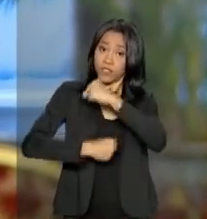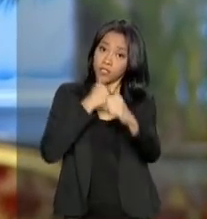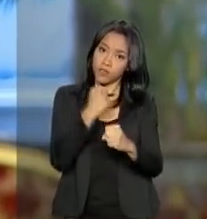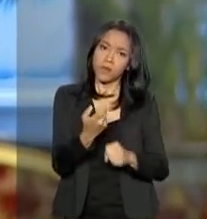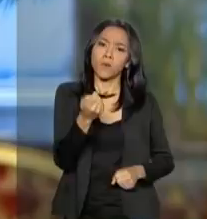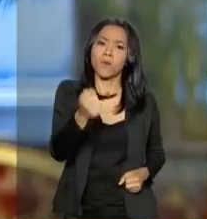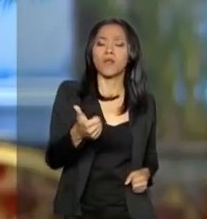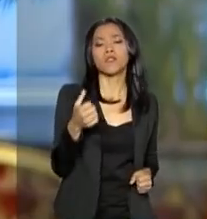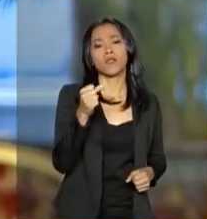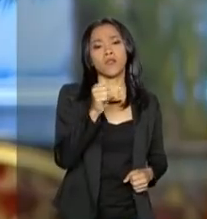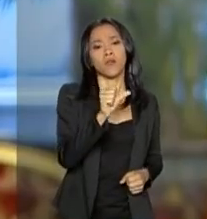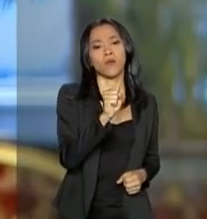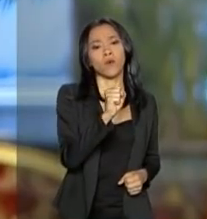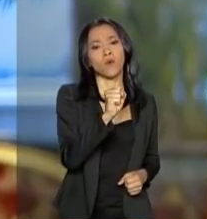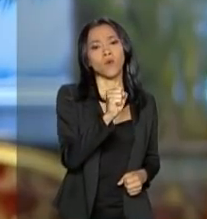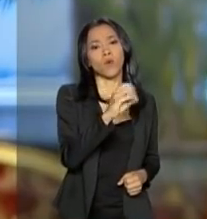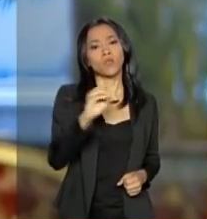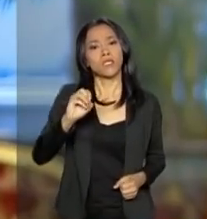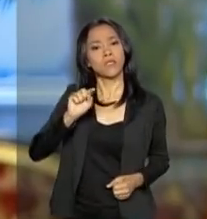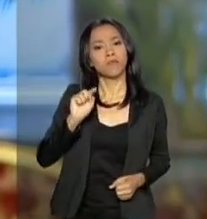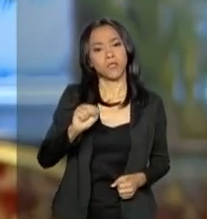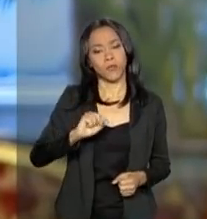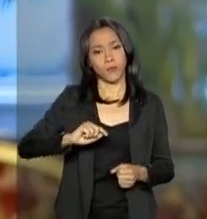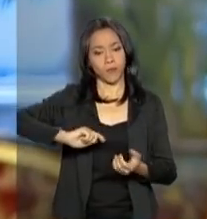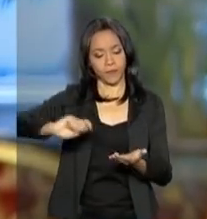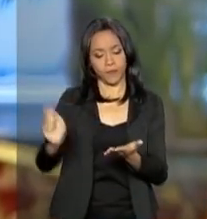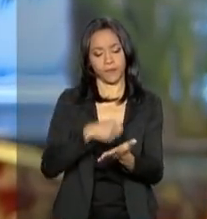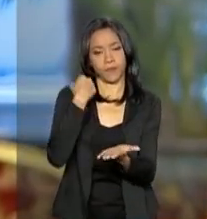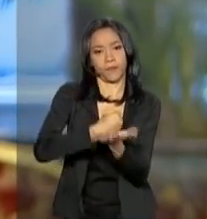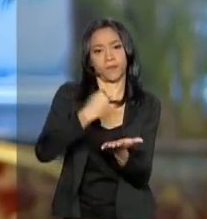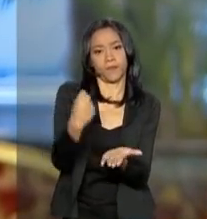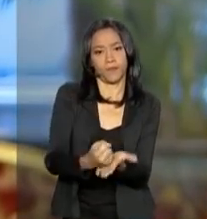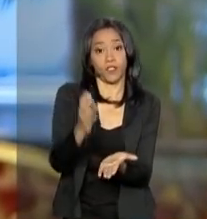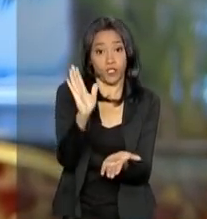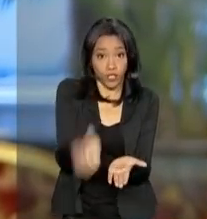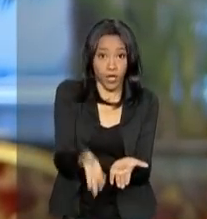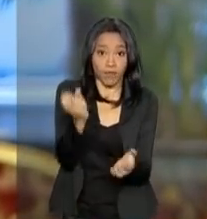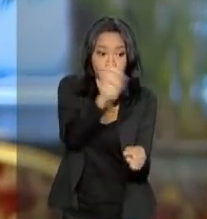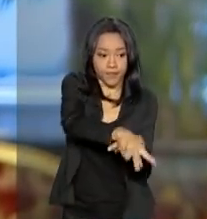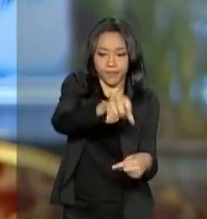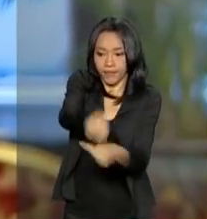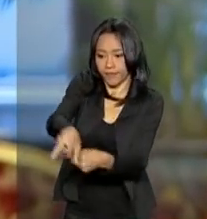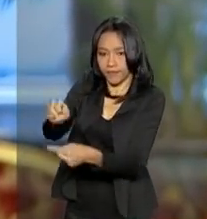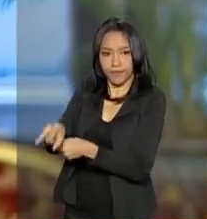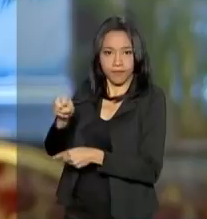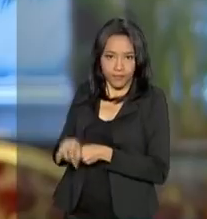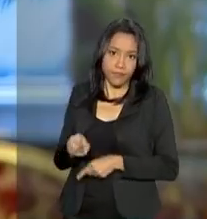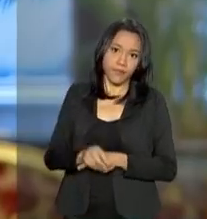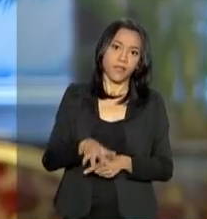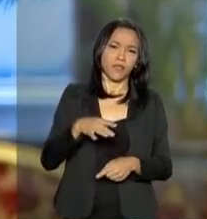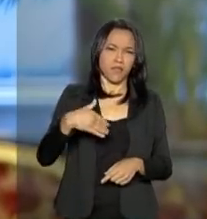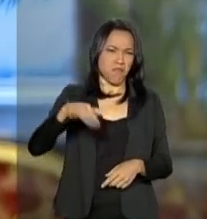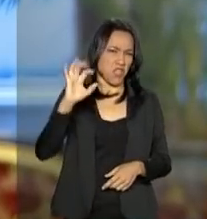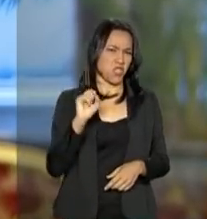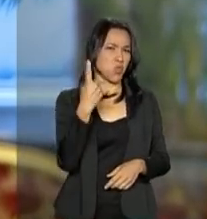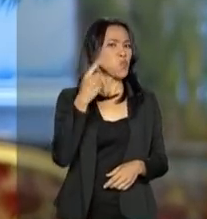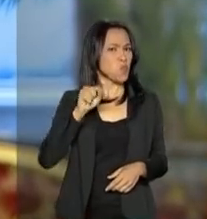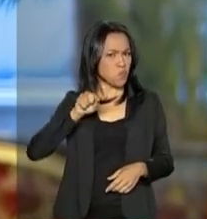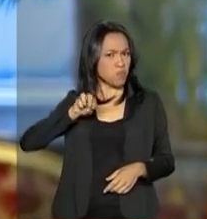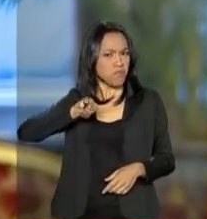quase 800.000 carteiras assinadas de Fora eh parte do chamados postos de trabalho que ultrapassa 1 milhão e meio de